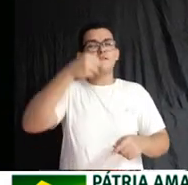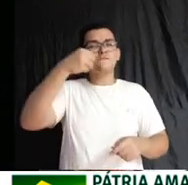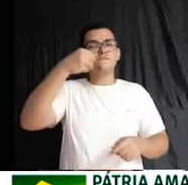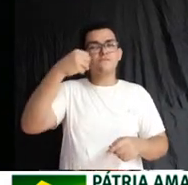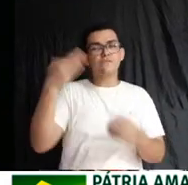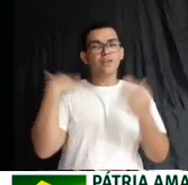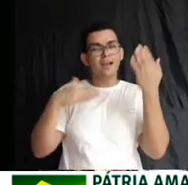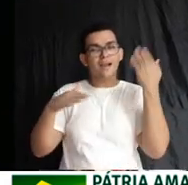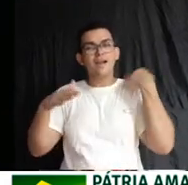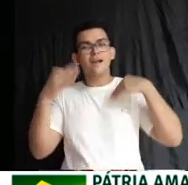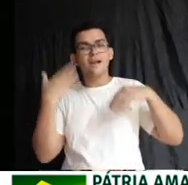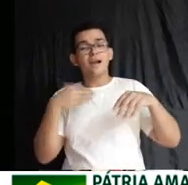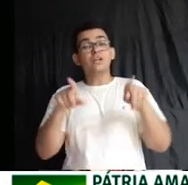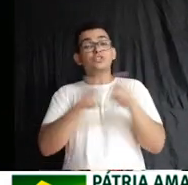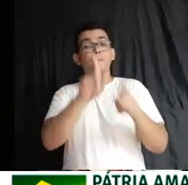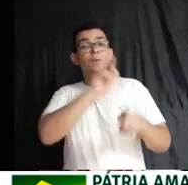Federal.